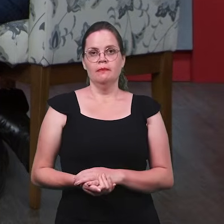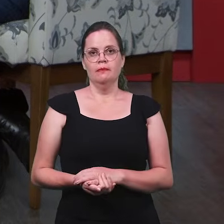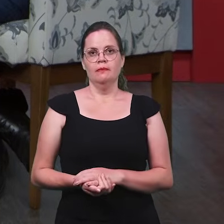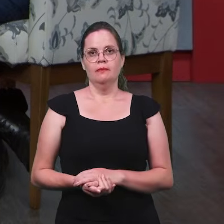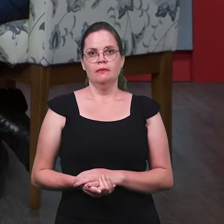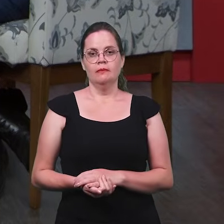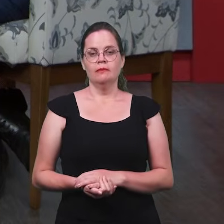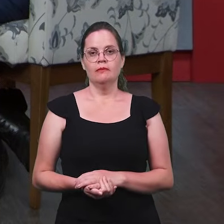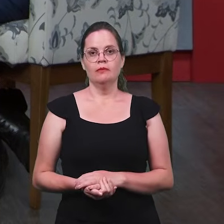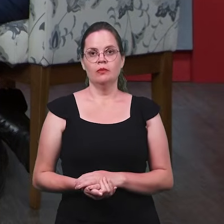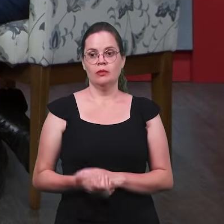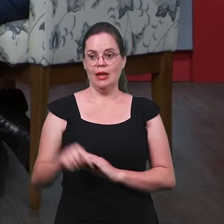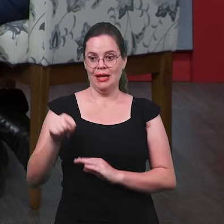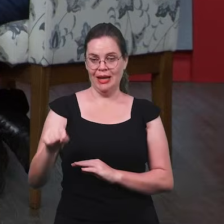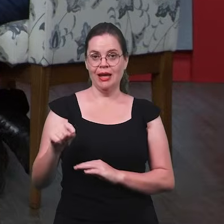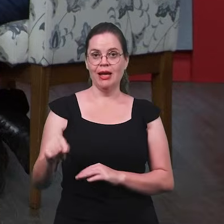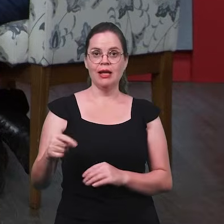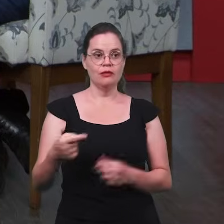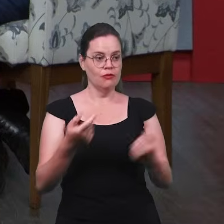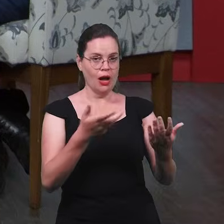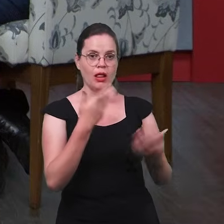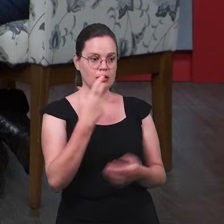ele oferece, então, a Daniel